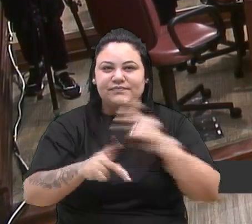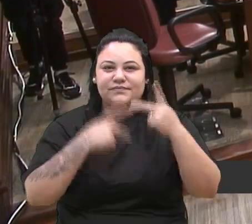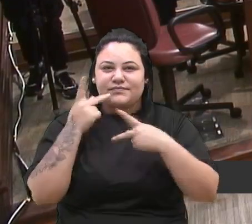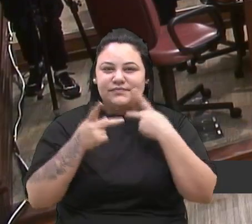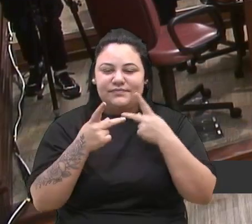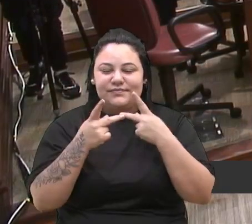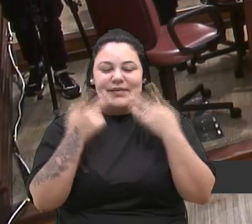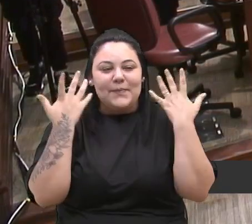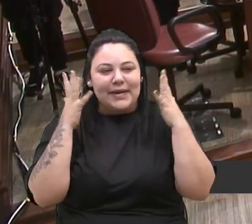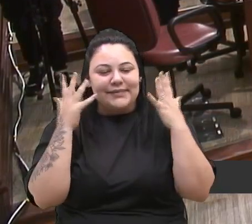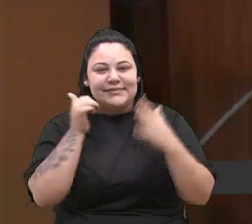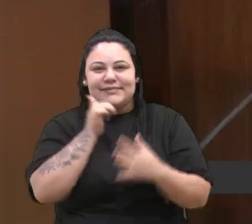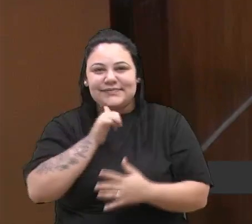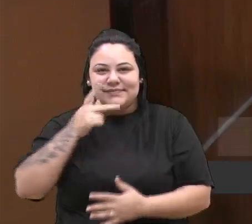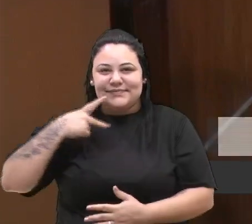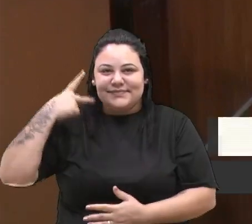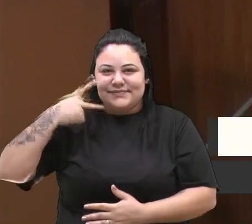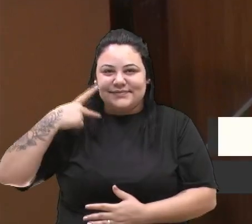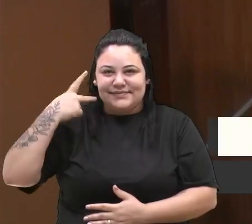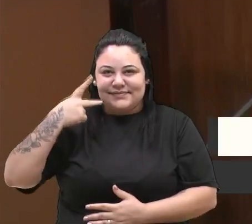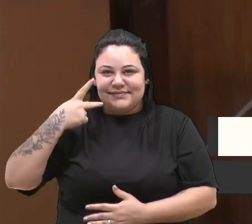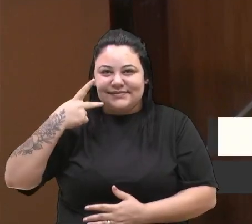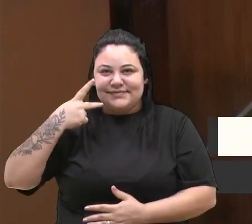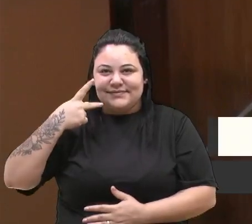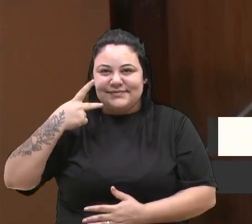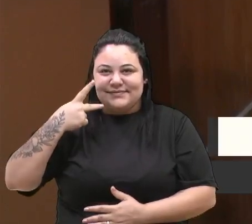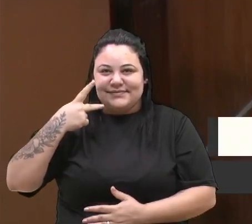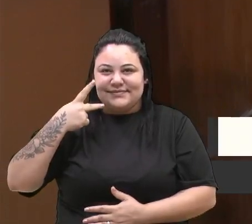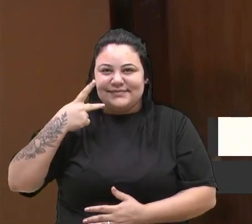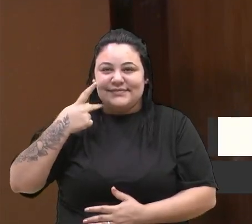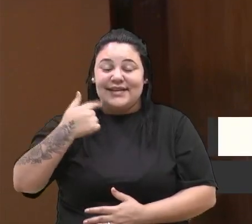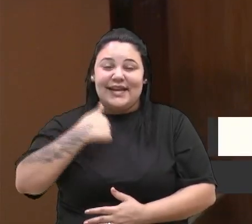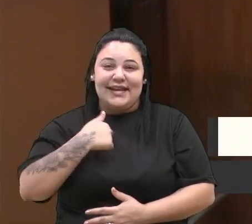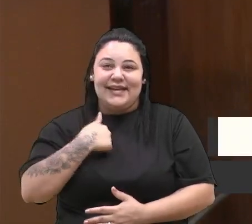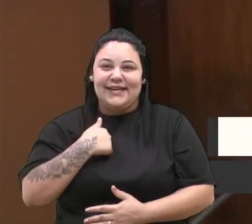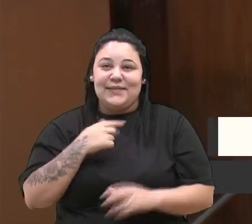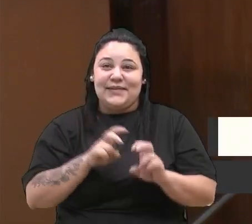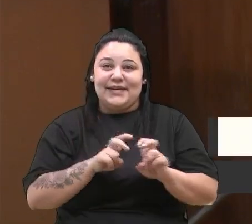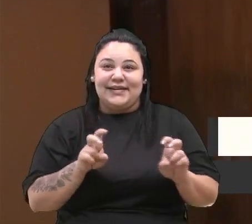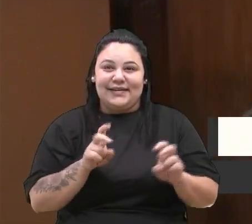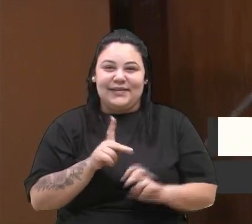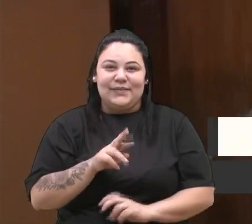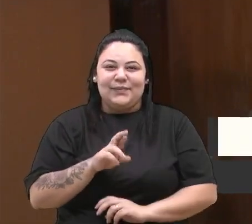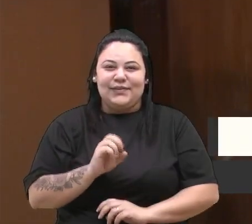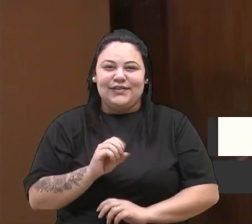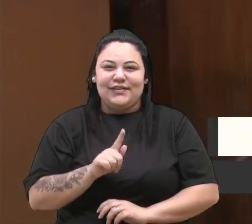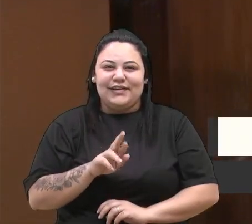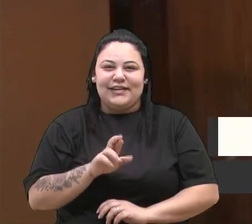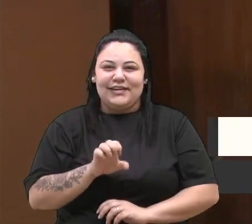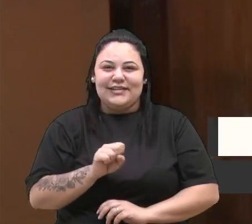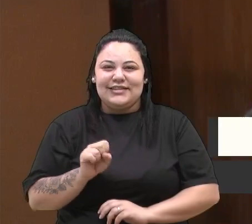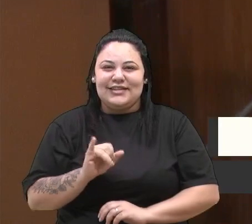nós da bancada do... da bancada do Progressistas, né? Sozinho aqui, nós do PP.